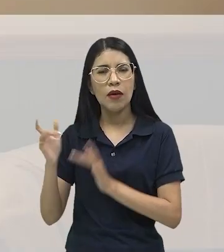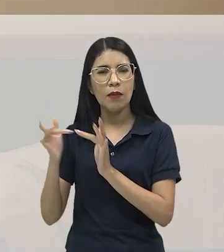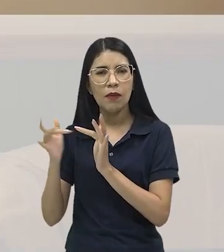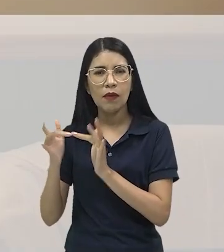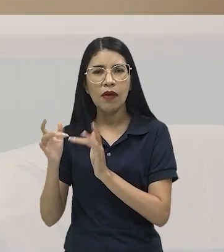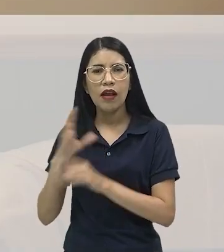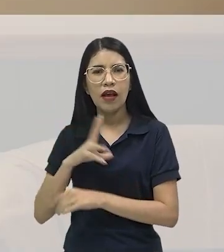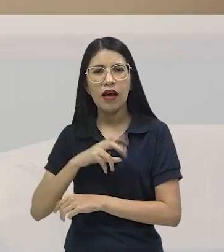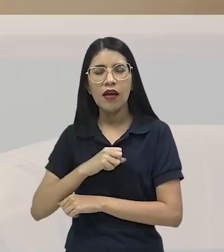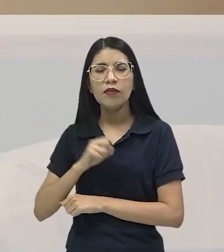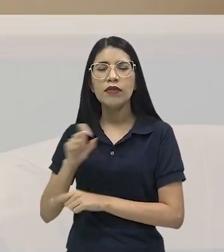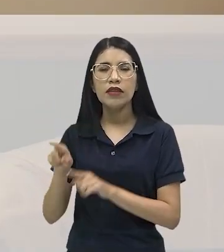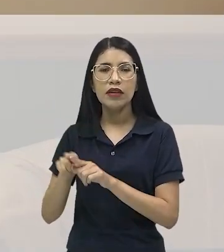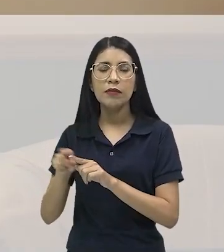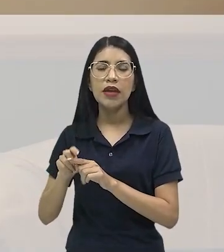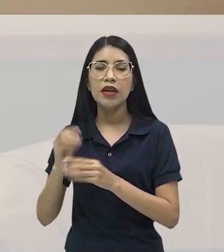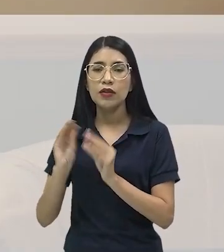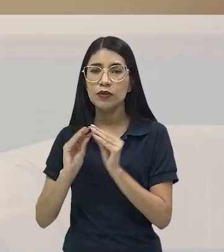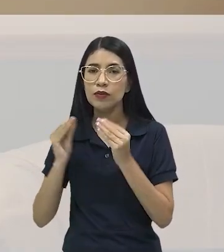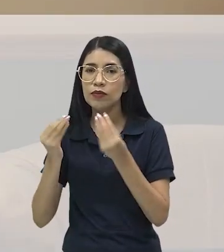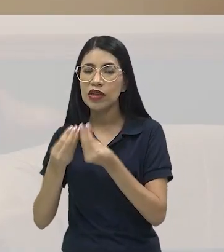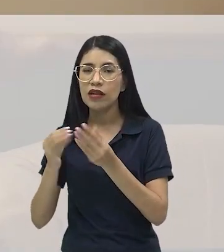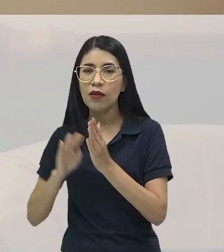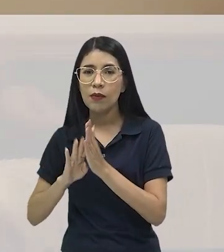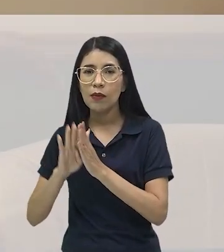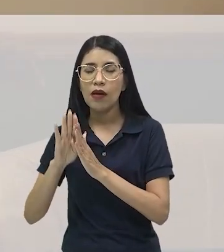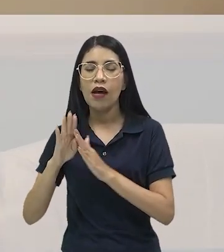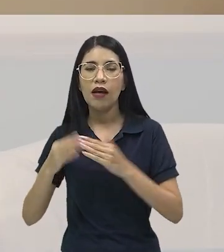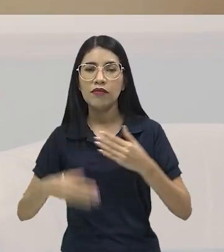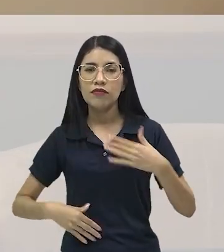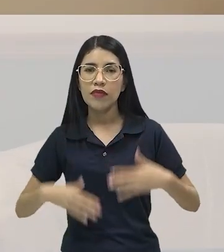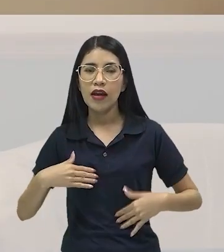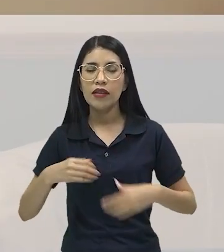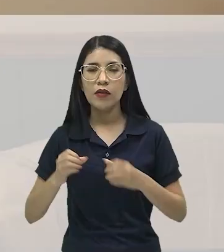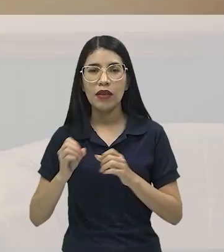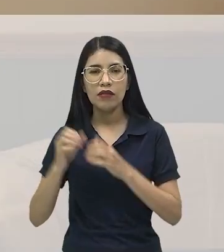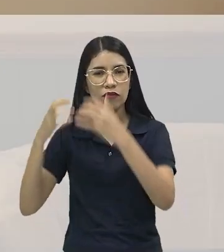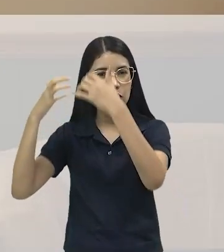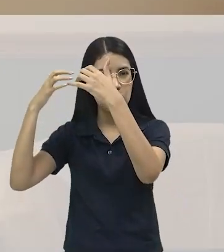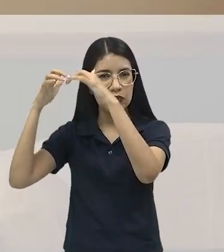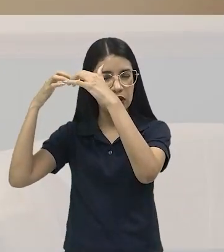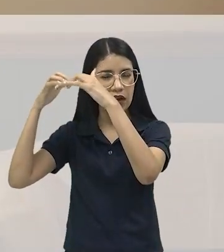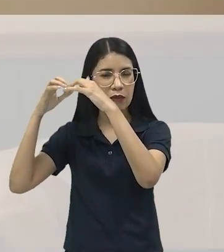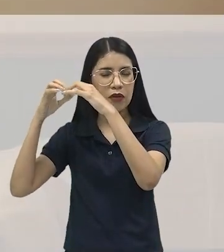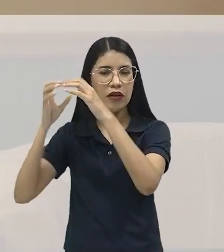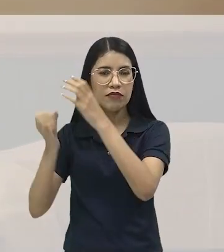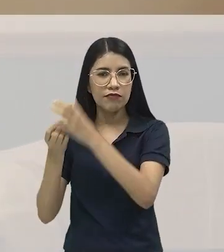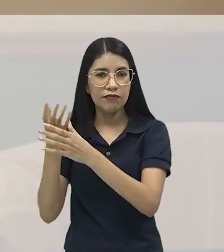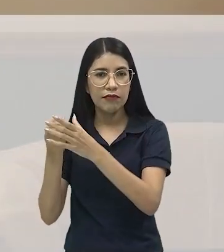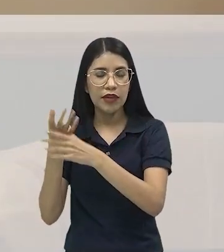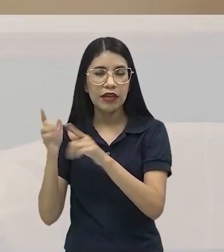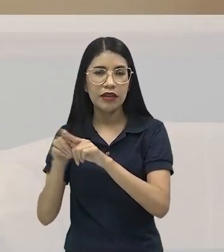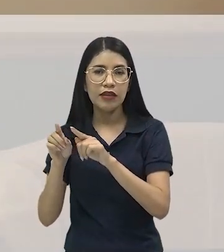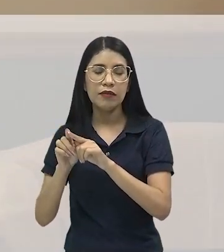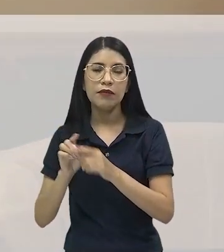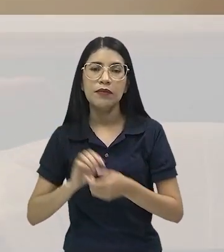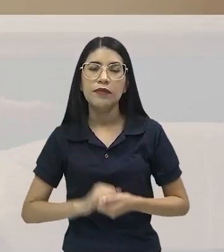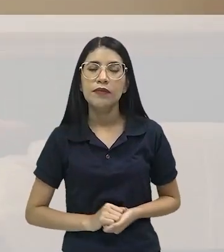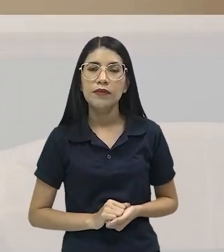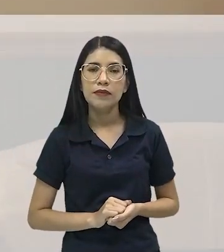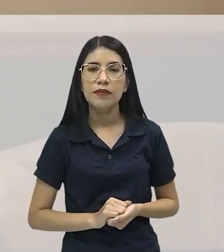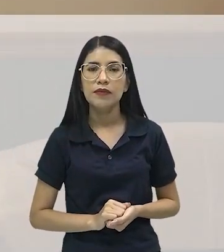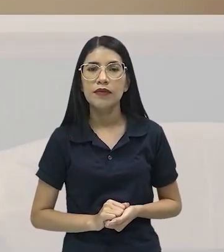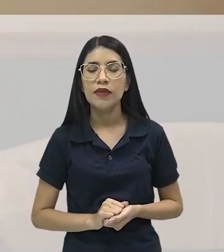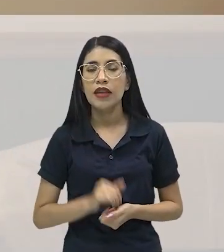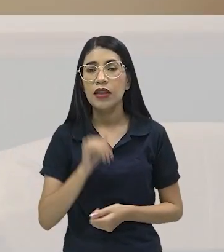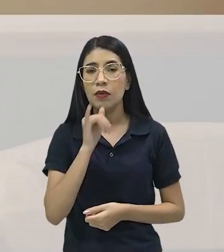essa substância aumenta no nosso organismo. Ela é liberada no cérebro e aumenta a sua concentração. E aí, por